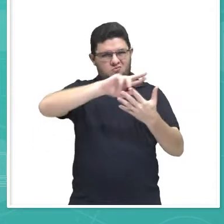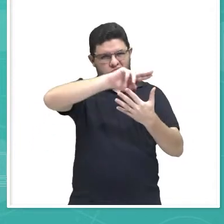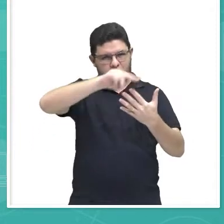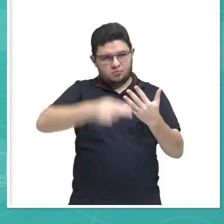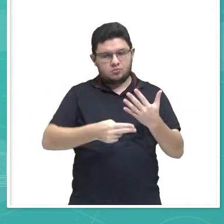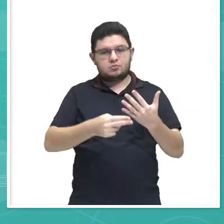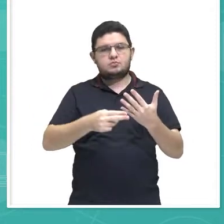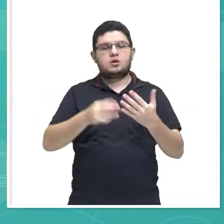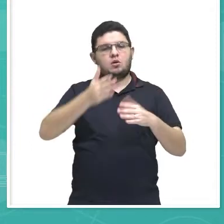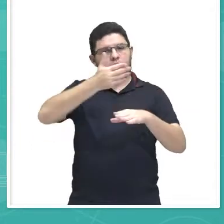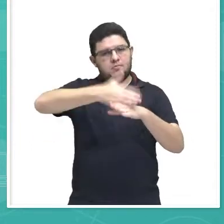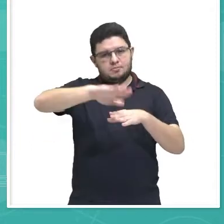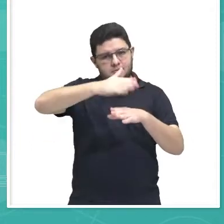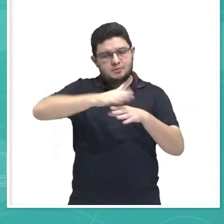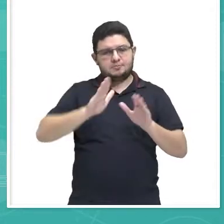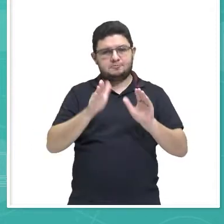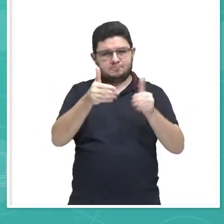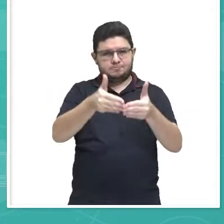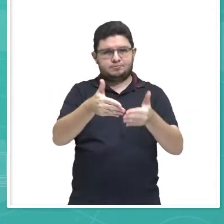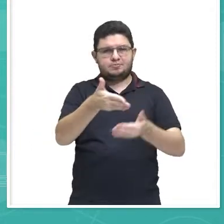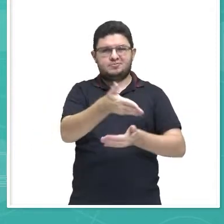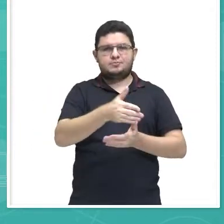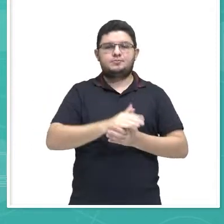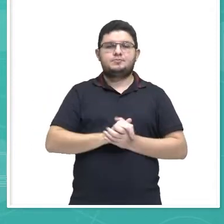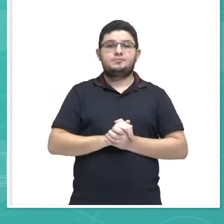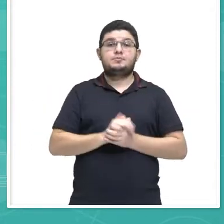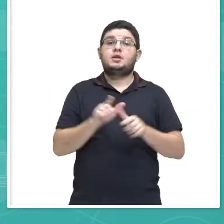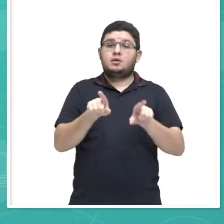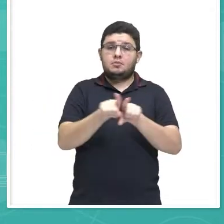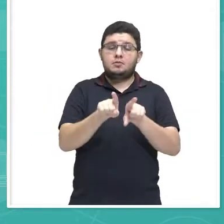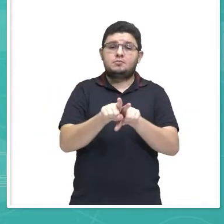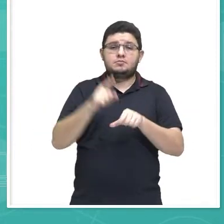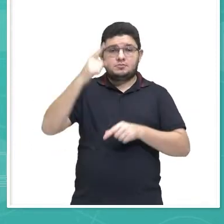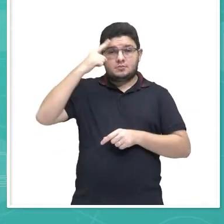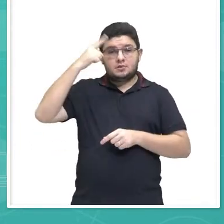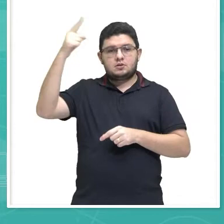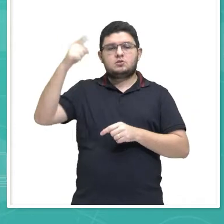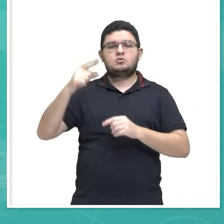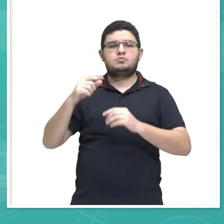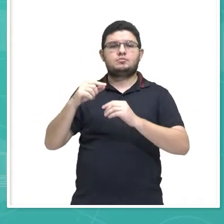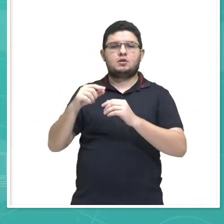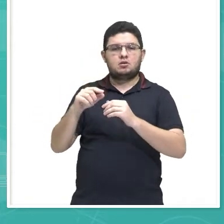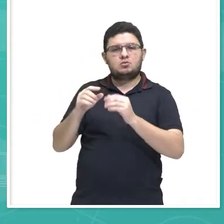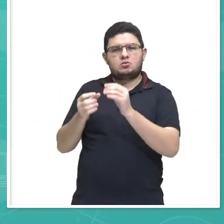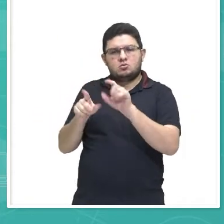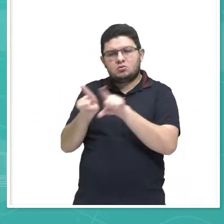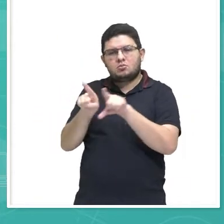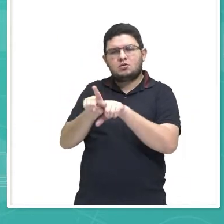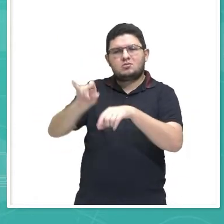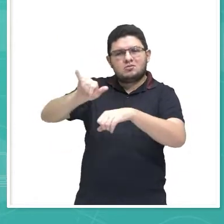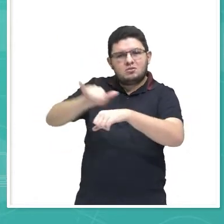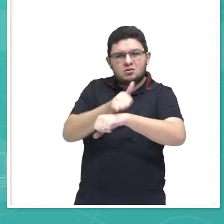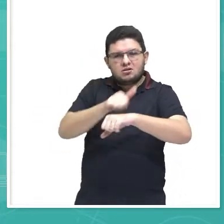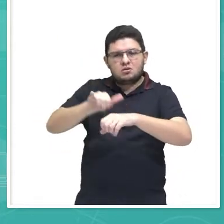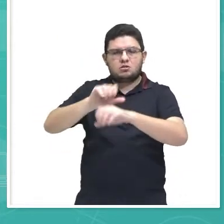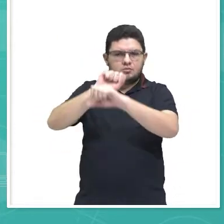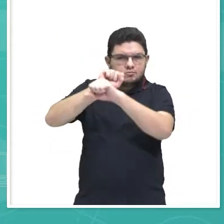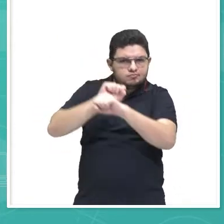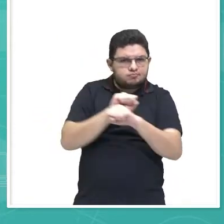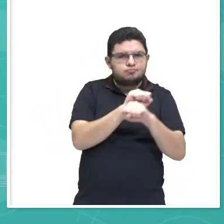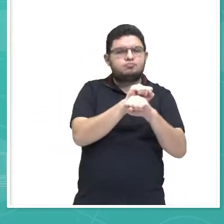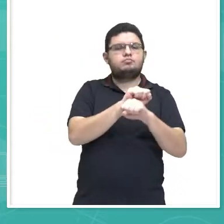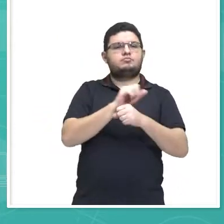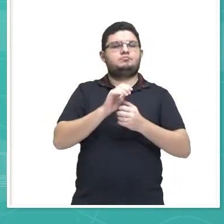ele também pensou com o intuito de desenvolver técnicas de defesa pessoal, ou seja,